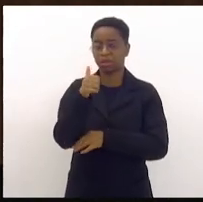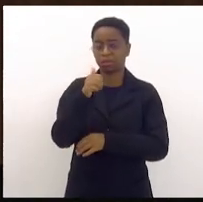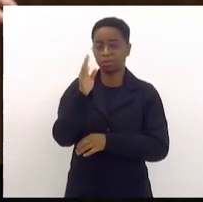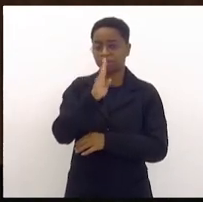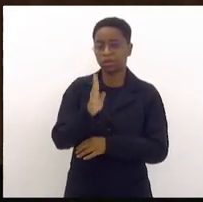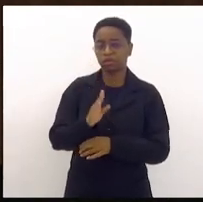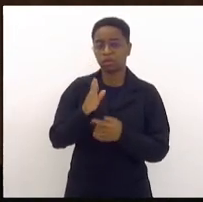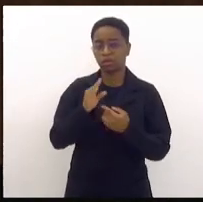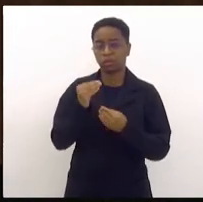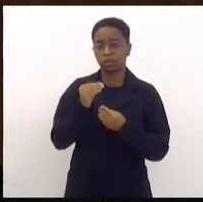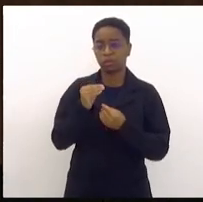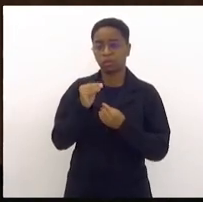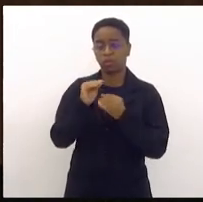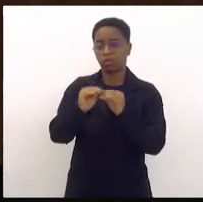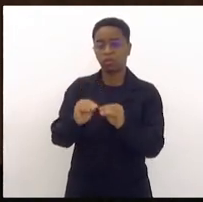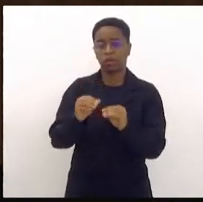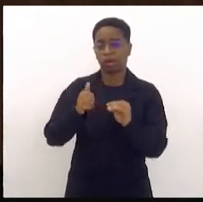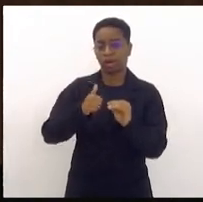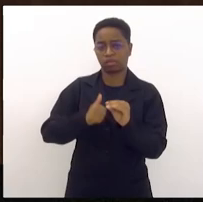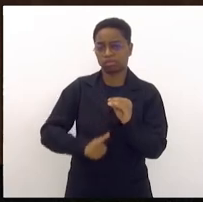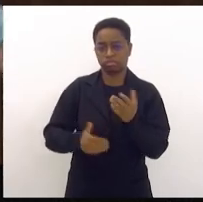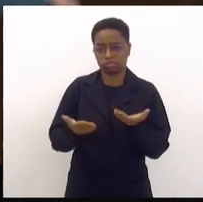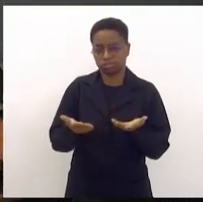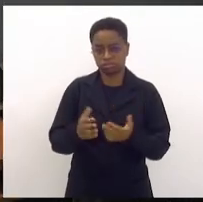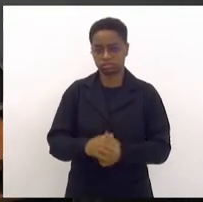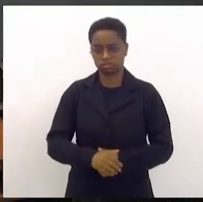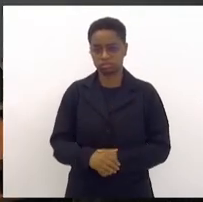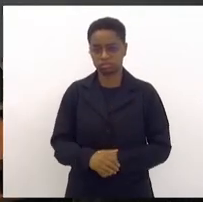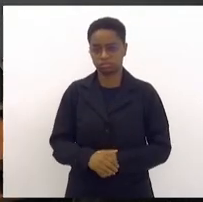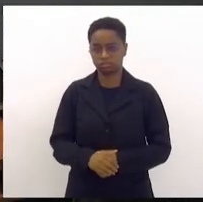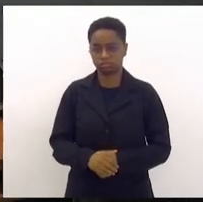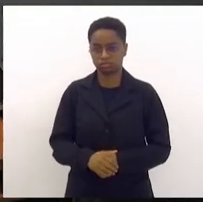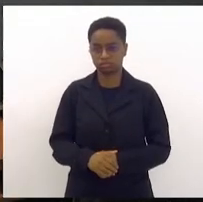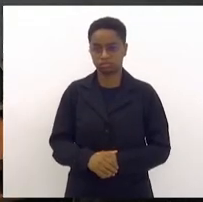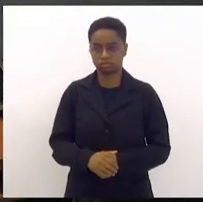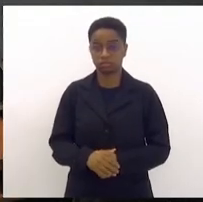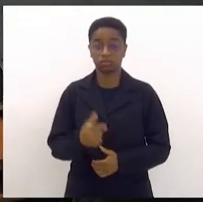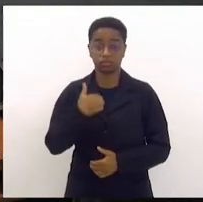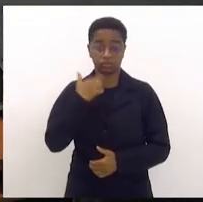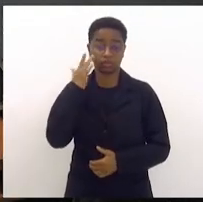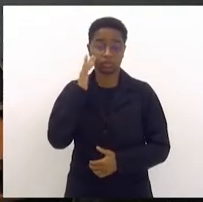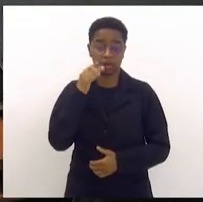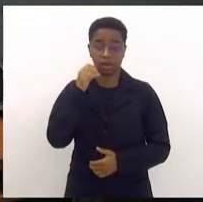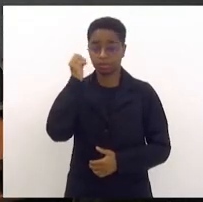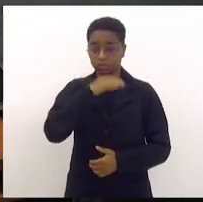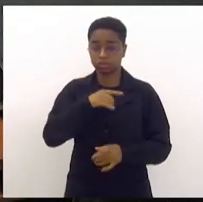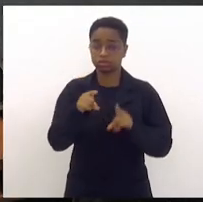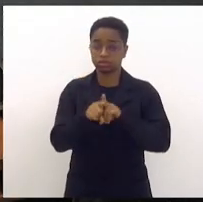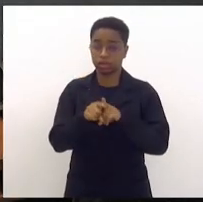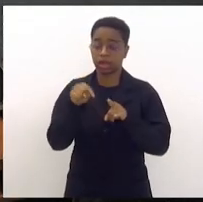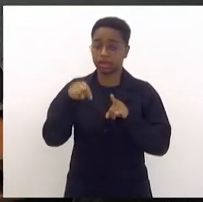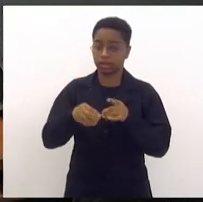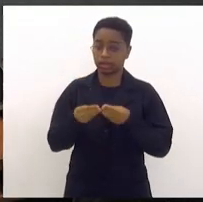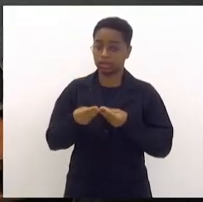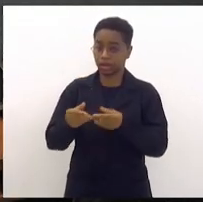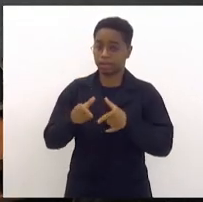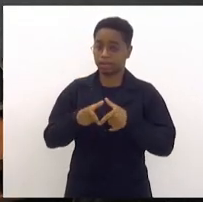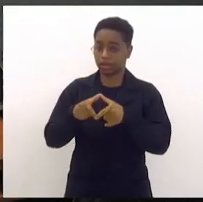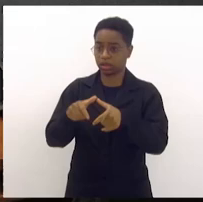colocá-la. Isso é um absurdo. Deputada, que é uma aberração também essa casa dar a medalha para essa